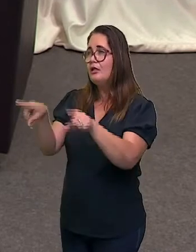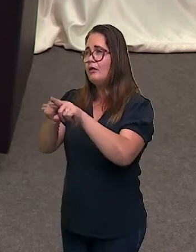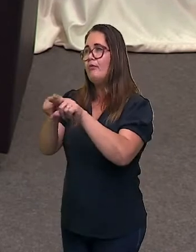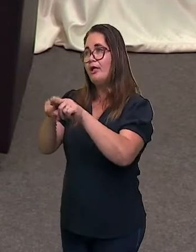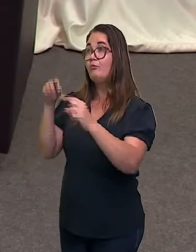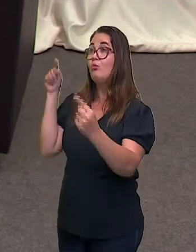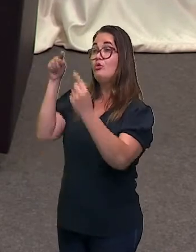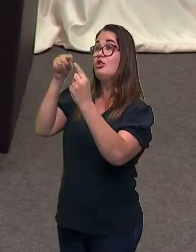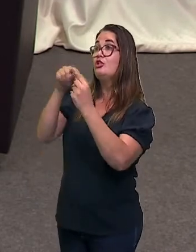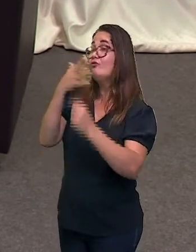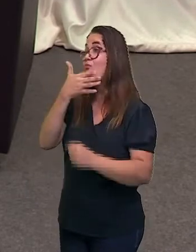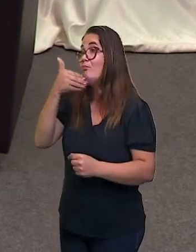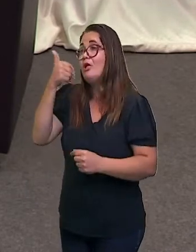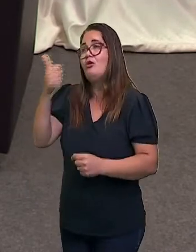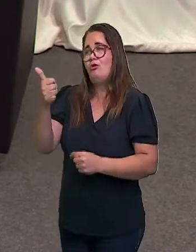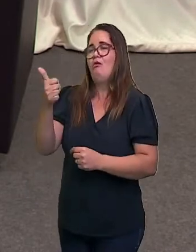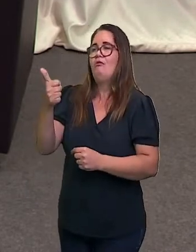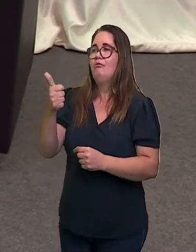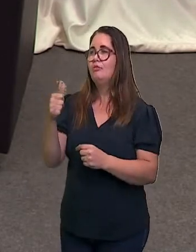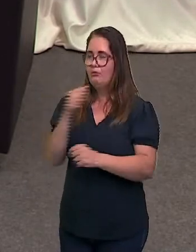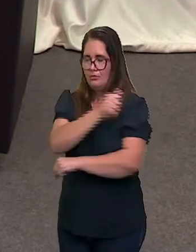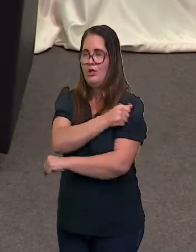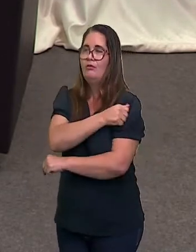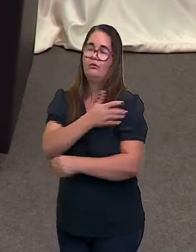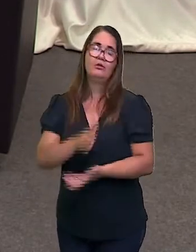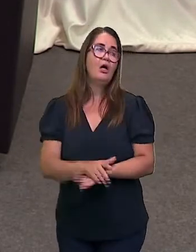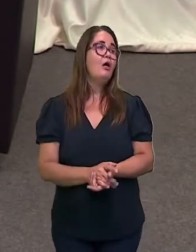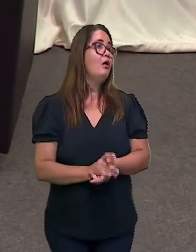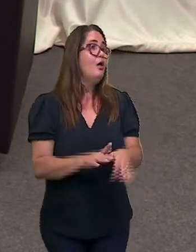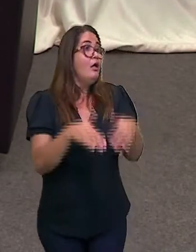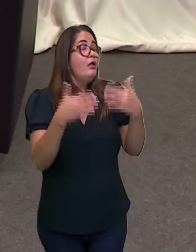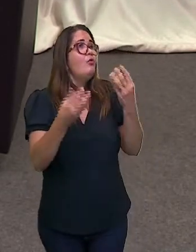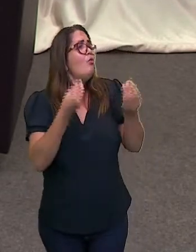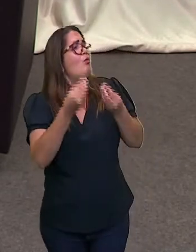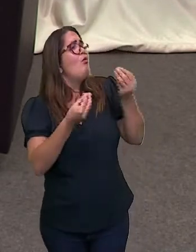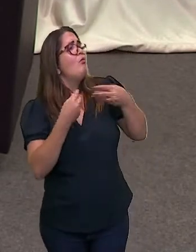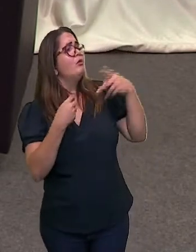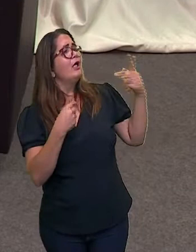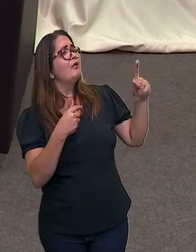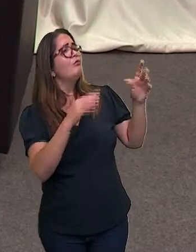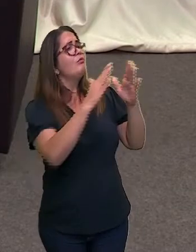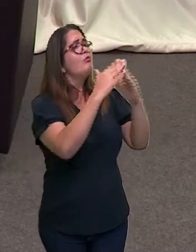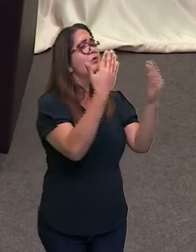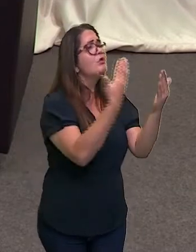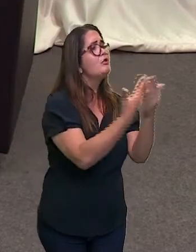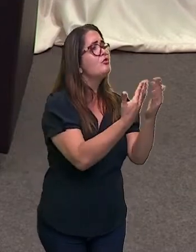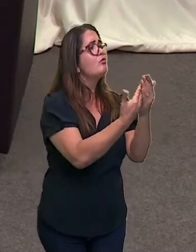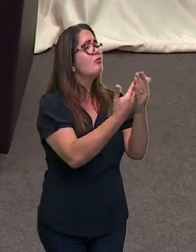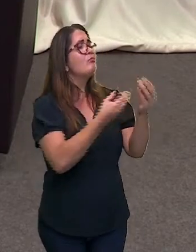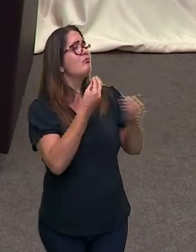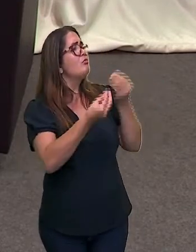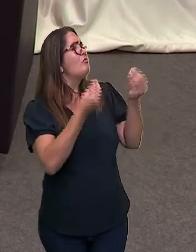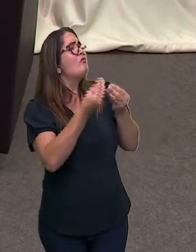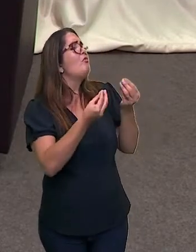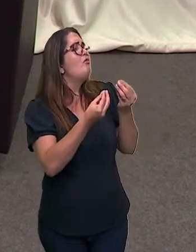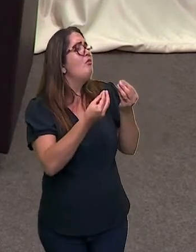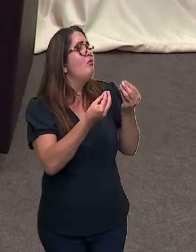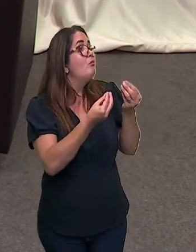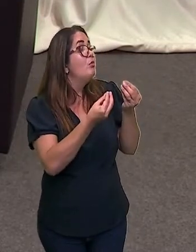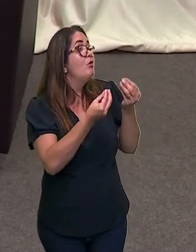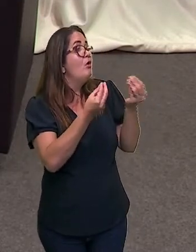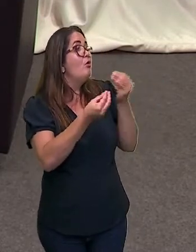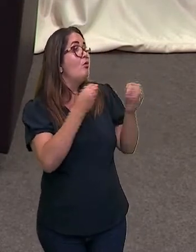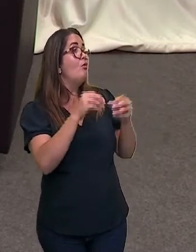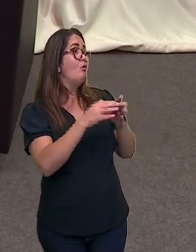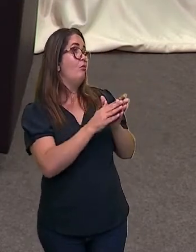alunos. E como que é feito o trabalho na sua escola para que os recursos cheguem até os